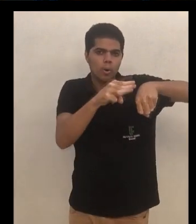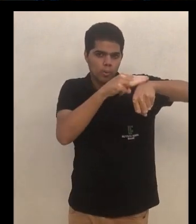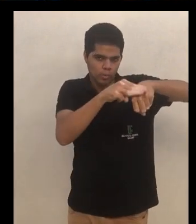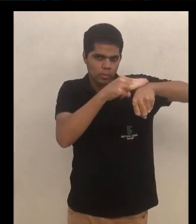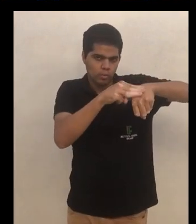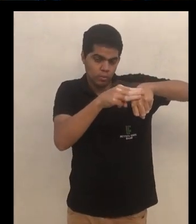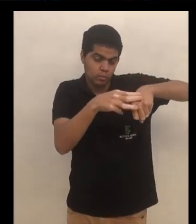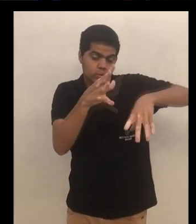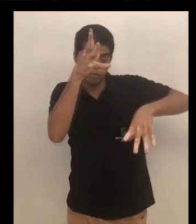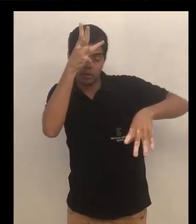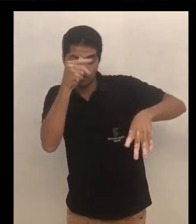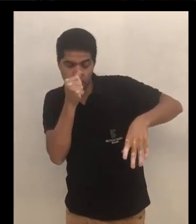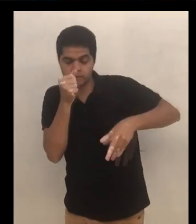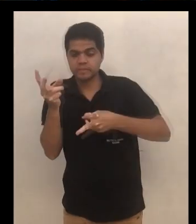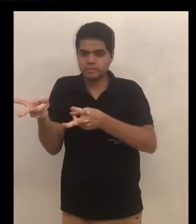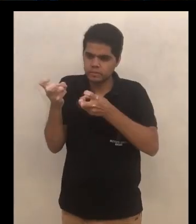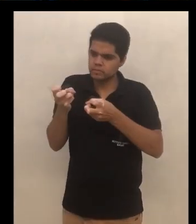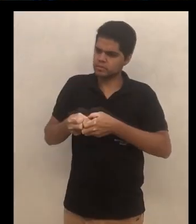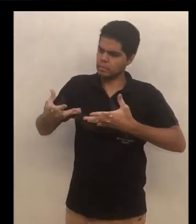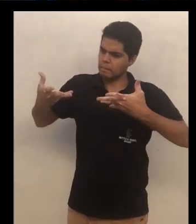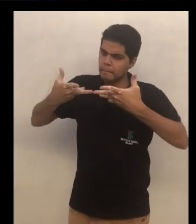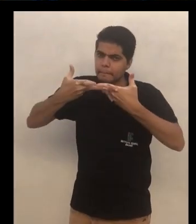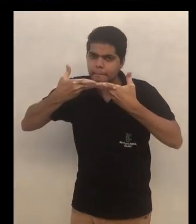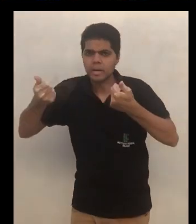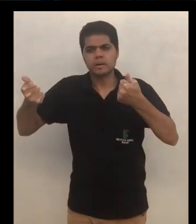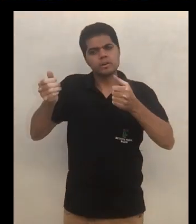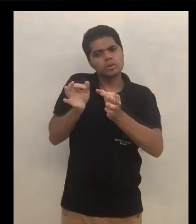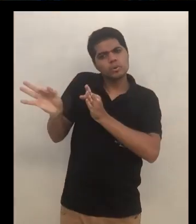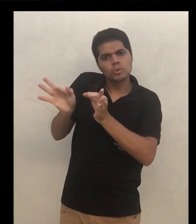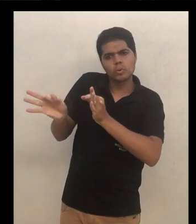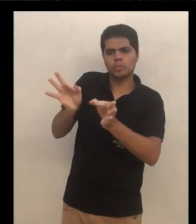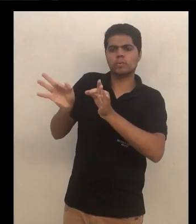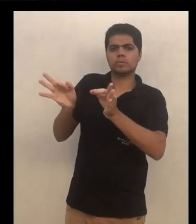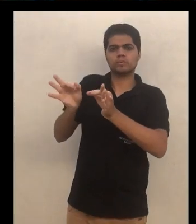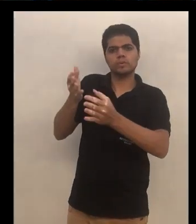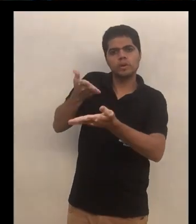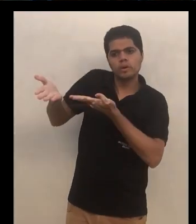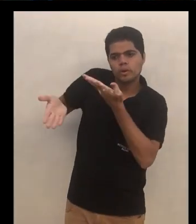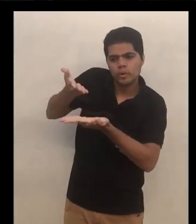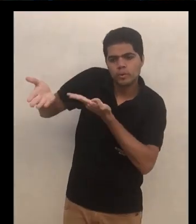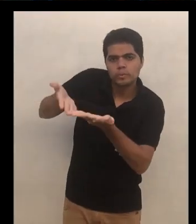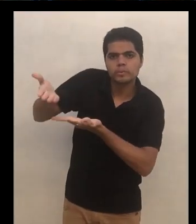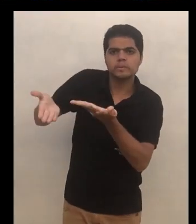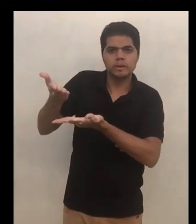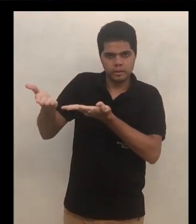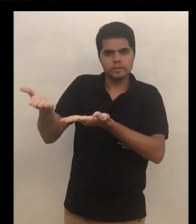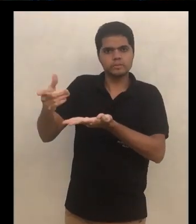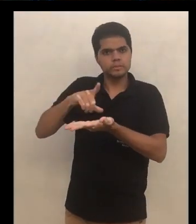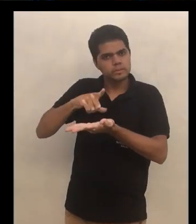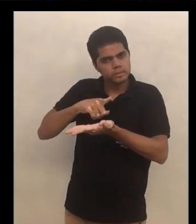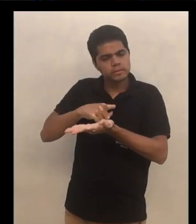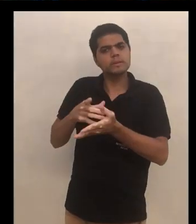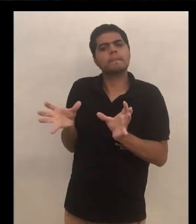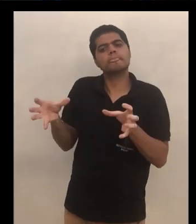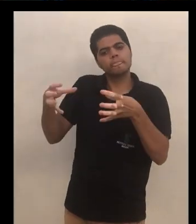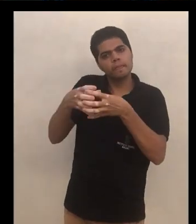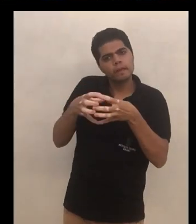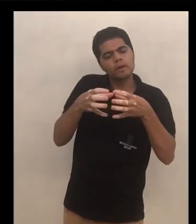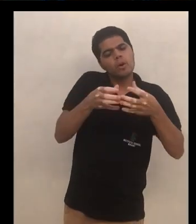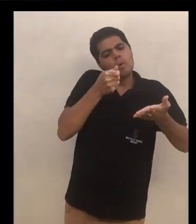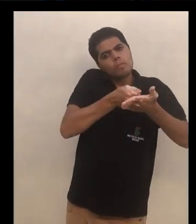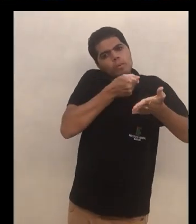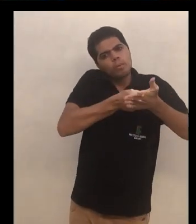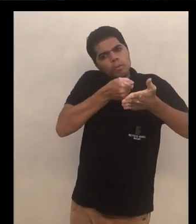de casca marrom, porém a gente tenta dar um melhor para elas, certo? Só que elas são criadas num